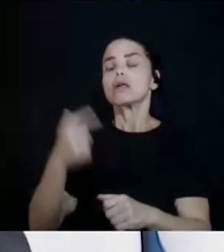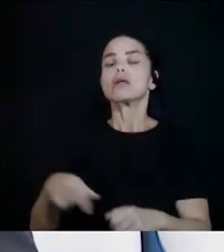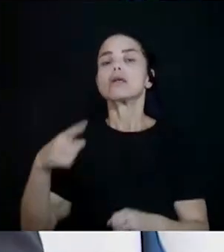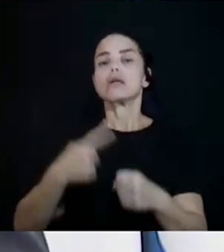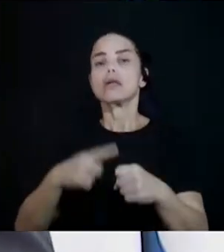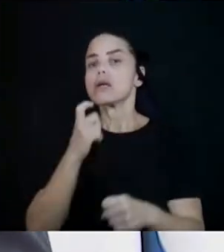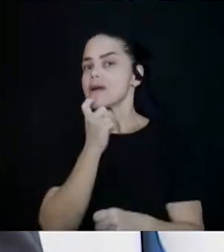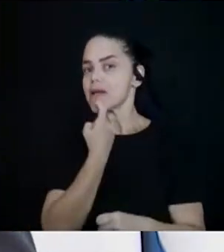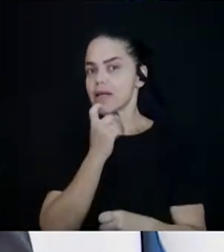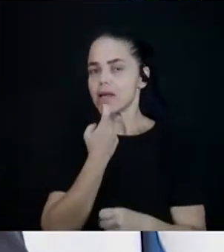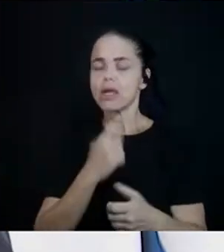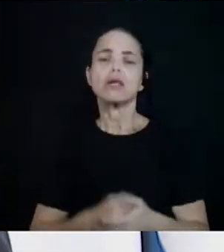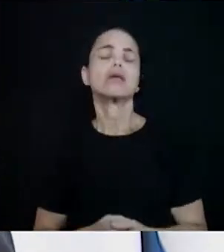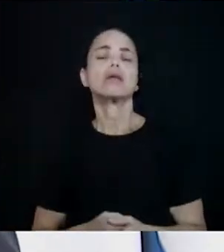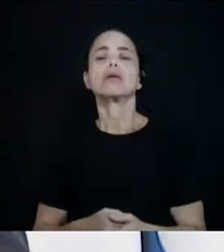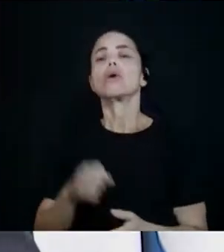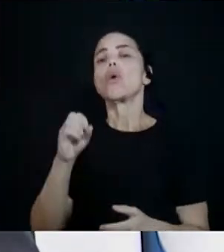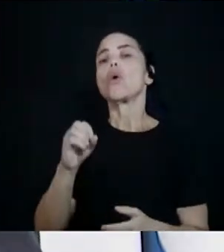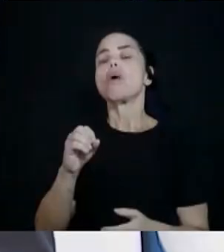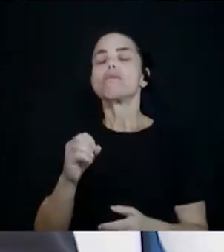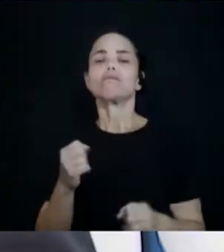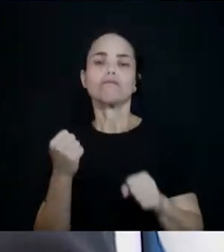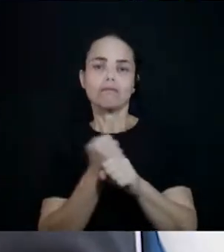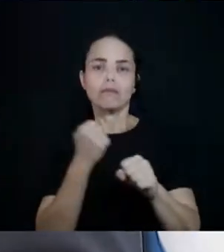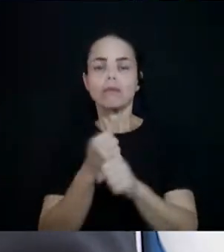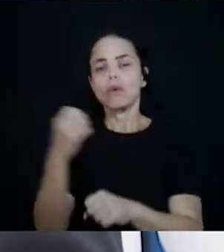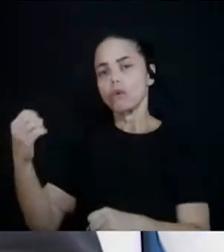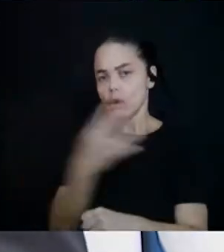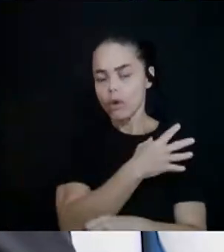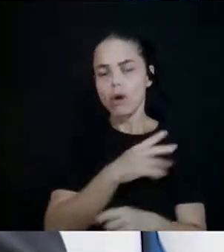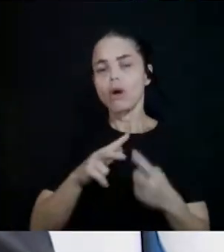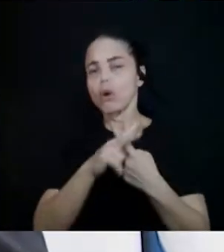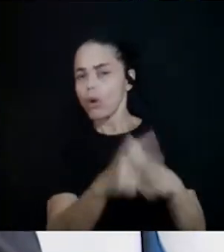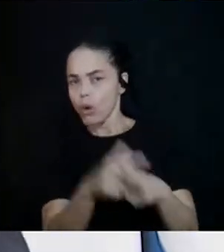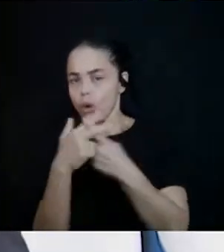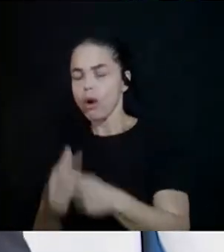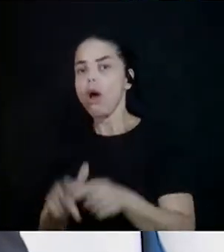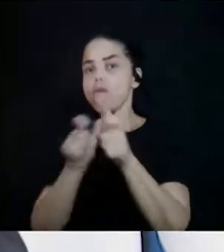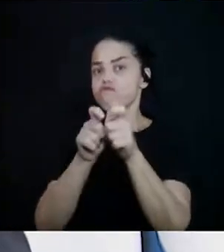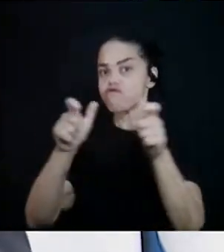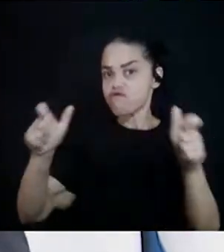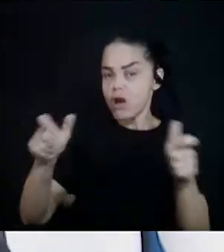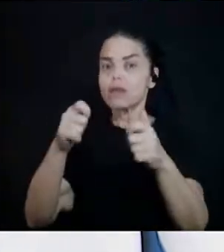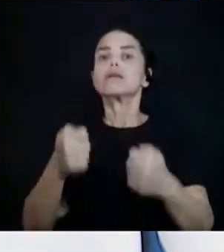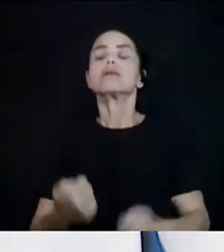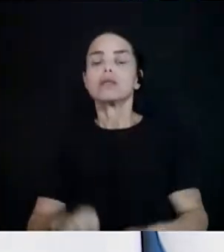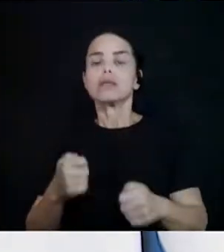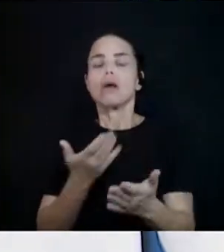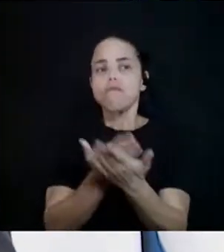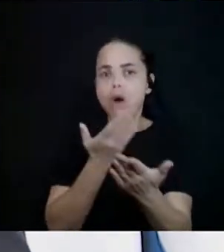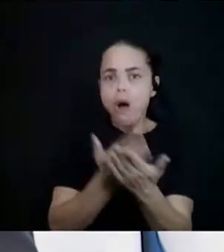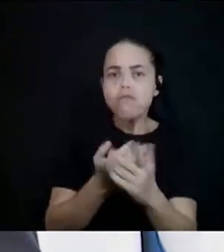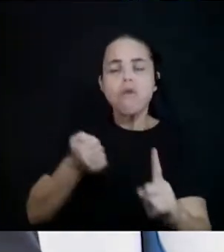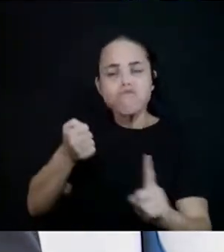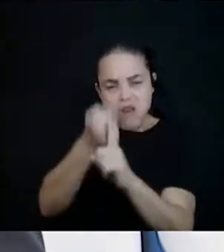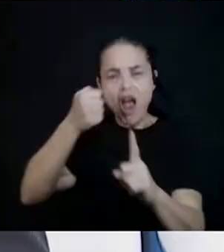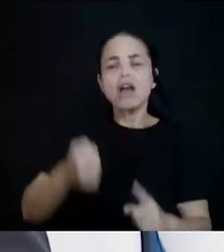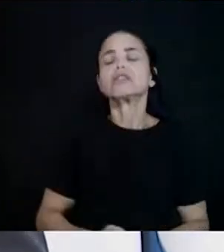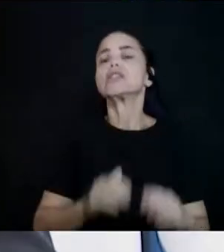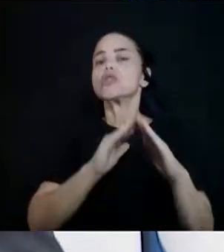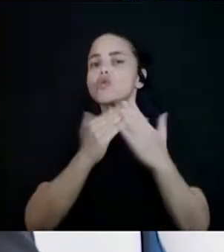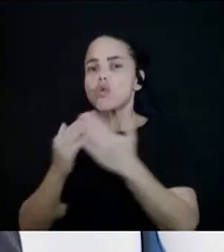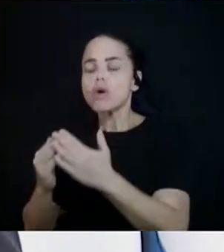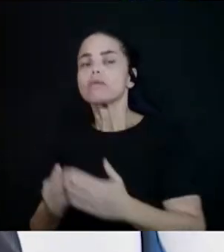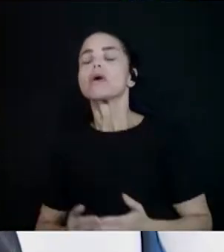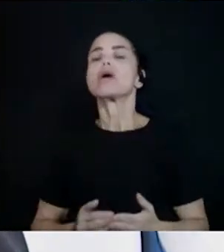Campinas, seja obras novas, reformas ou ampliações, você tem que fazer um estudo de impacto de vizinhança. E nós já temos